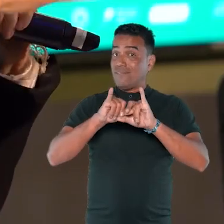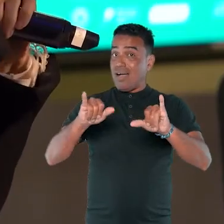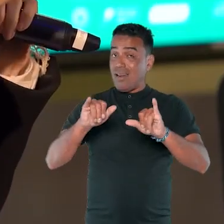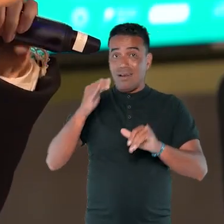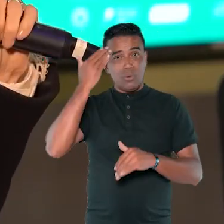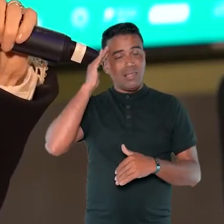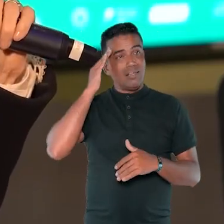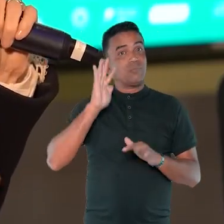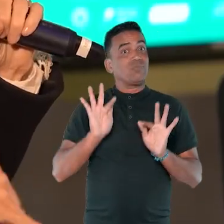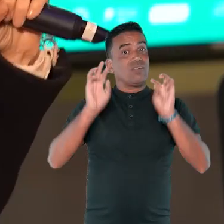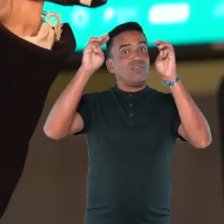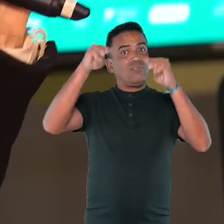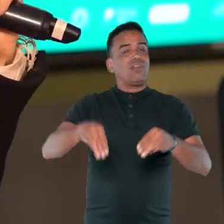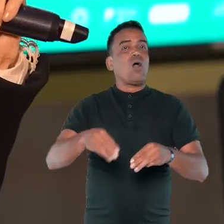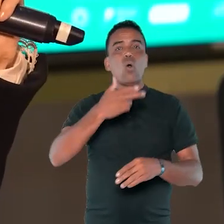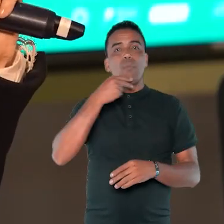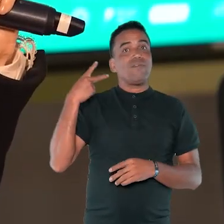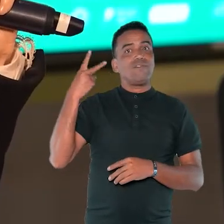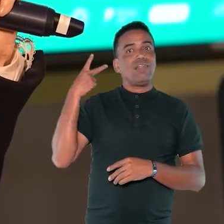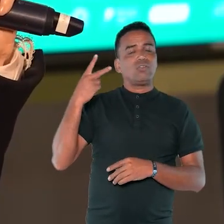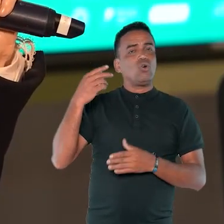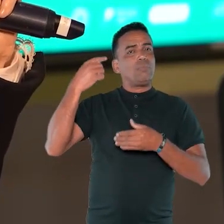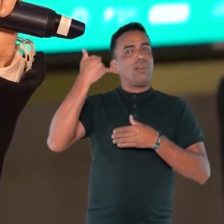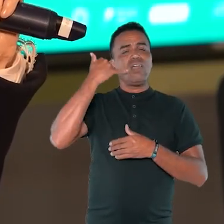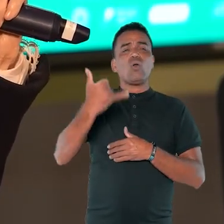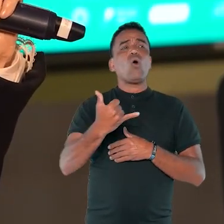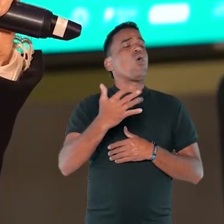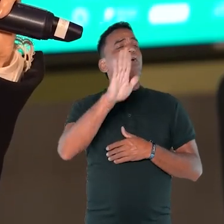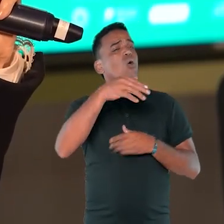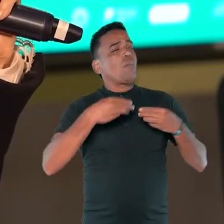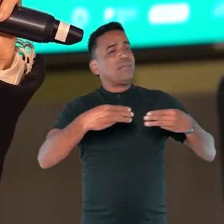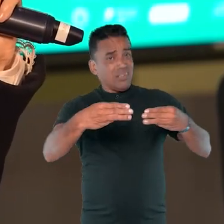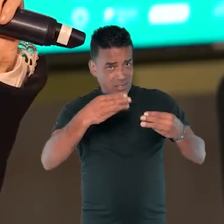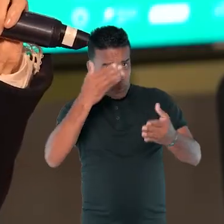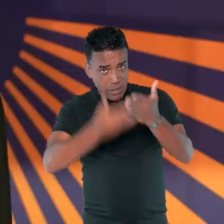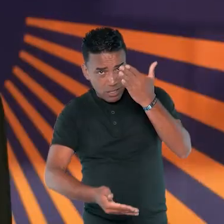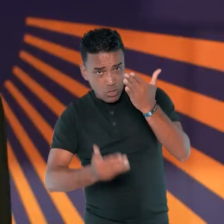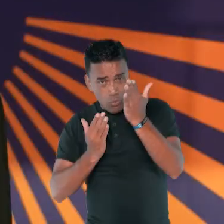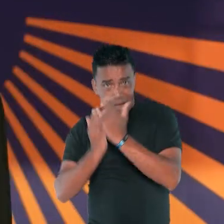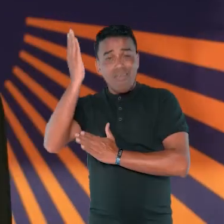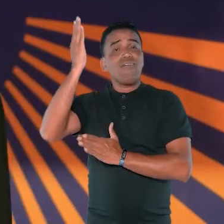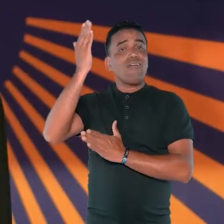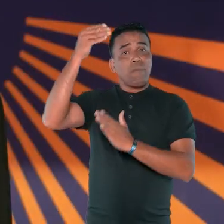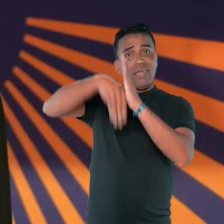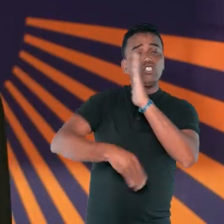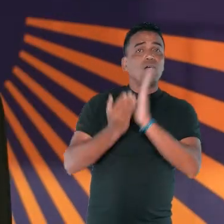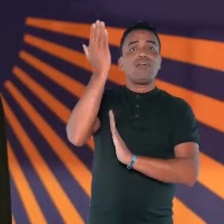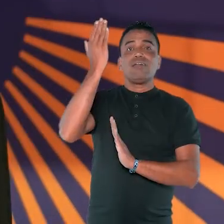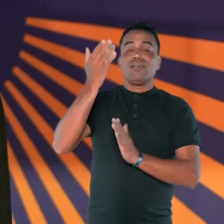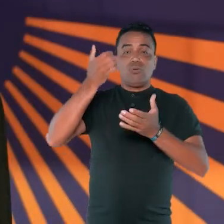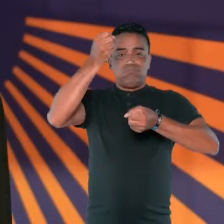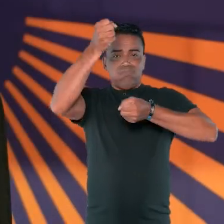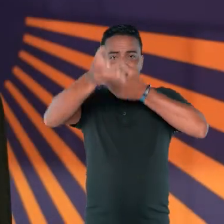que um dia, no final da sessão, um vereador do interior me ligou e falou assim: ministro, só queria saber uma coisa, eu ganhei ou perdi? Tudo que eu falei